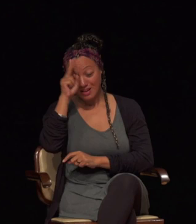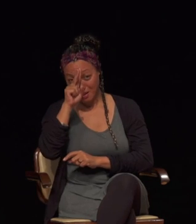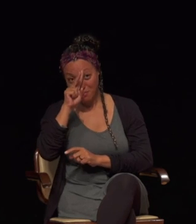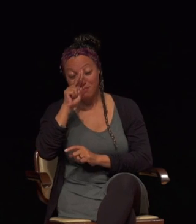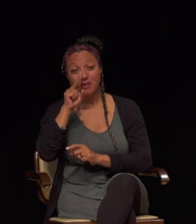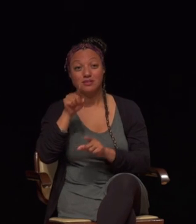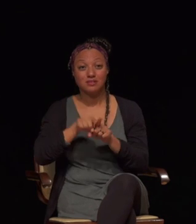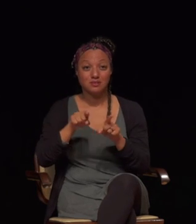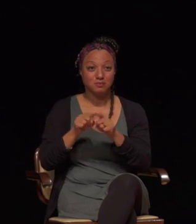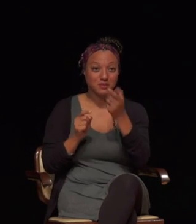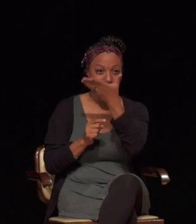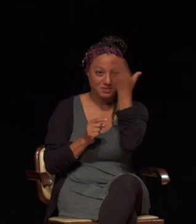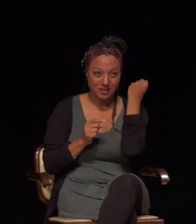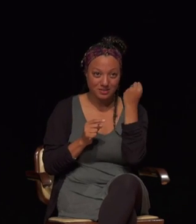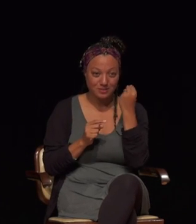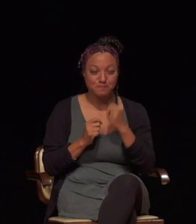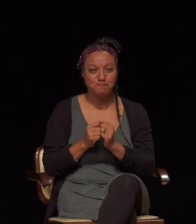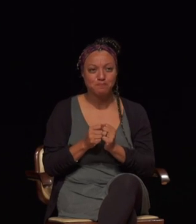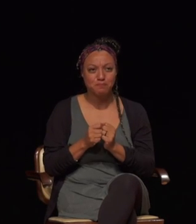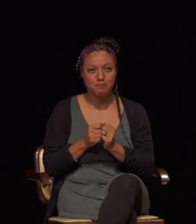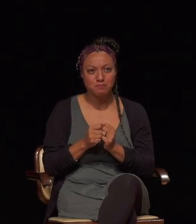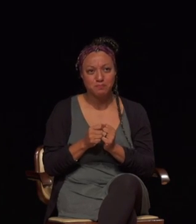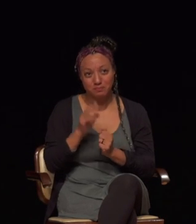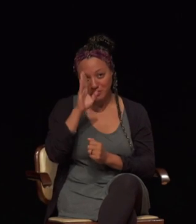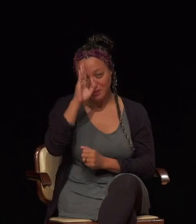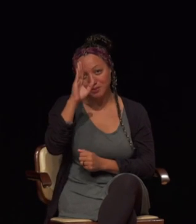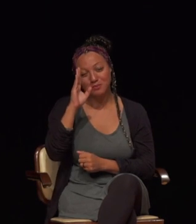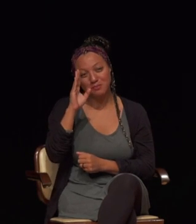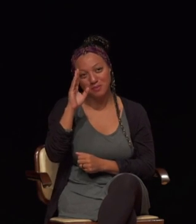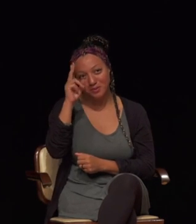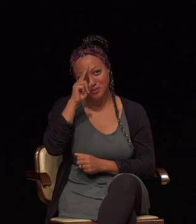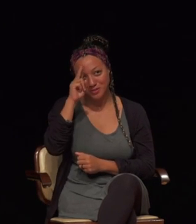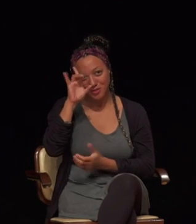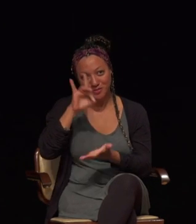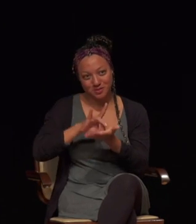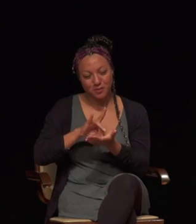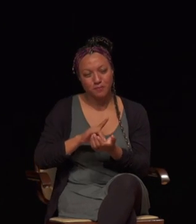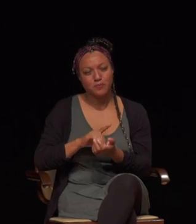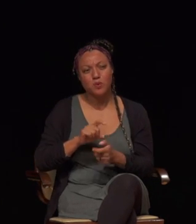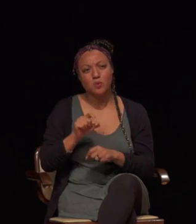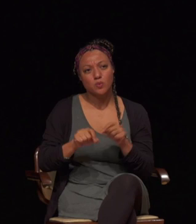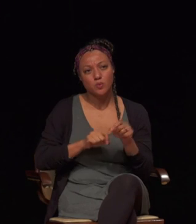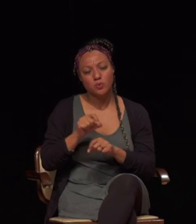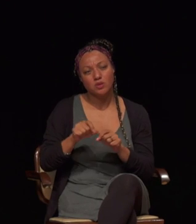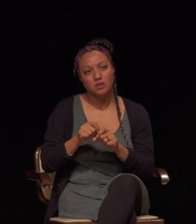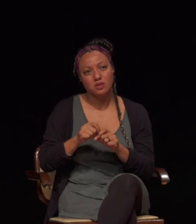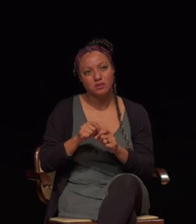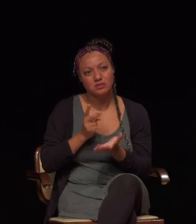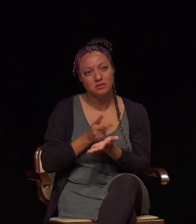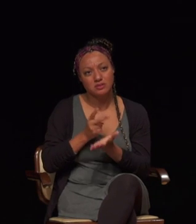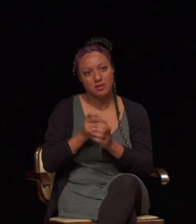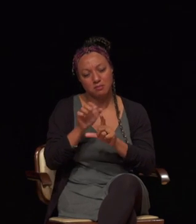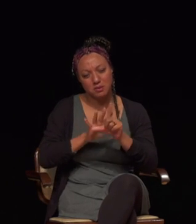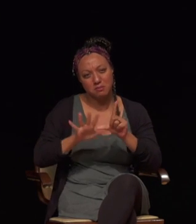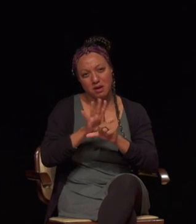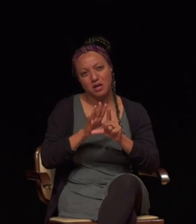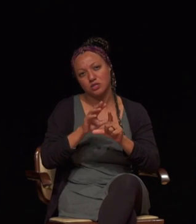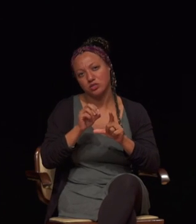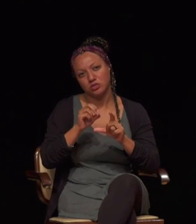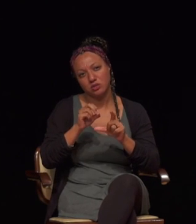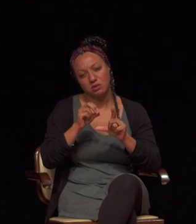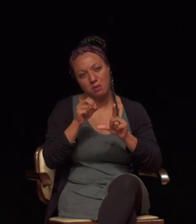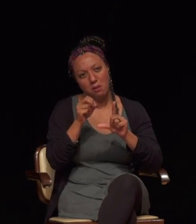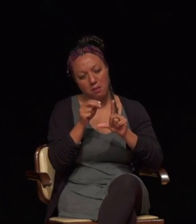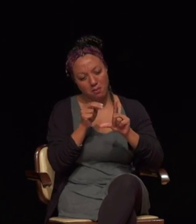história oficial e o que dizer das imagens né O que fica muito esquecido nessas nessas aquarelas